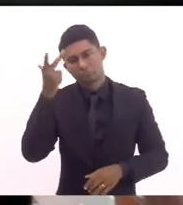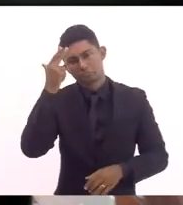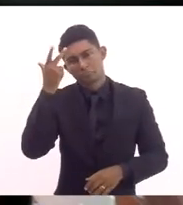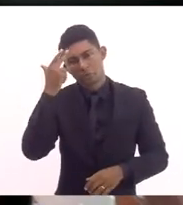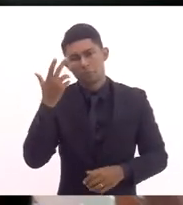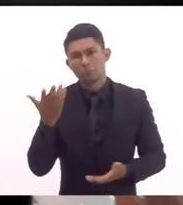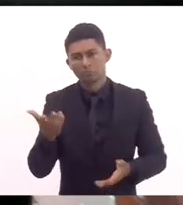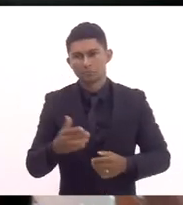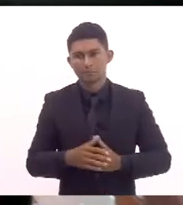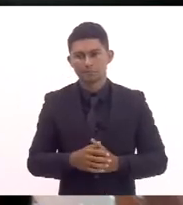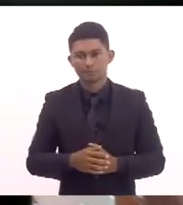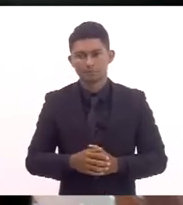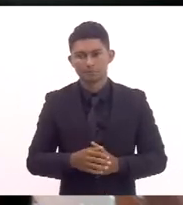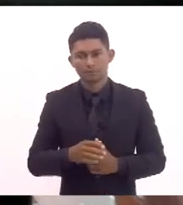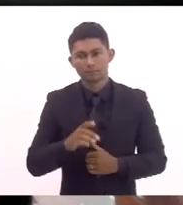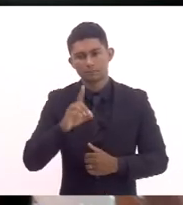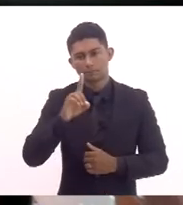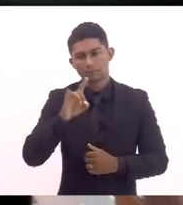distância